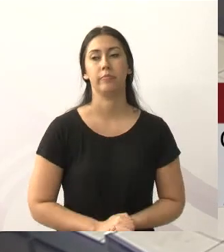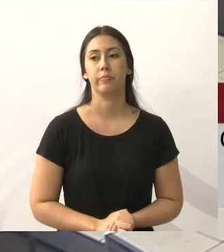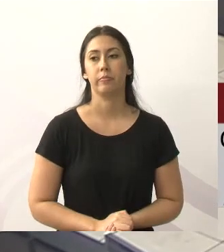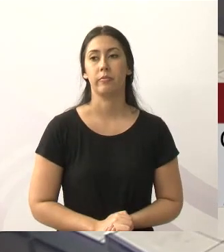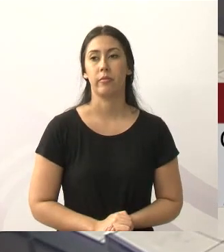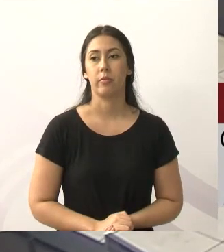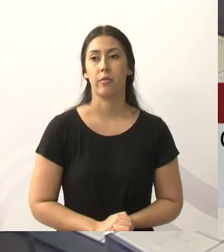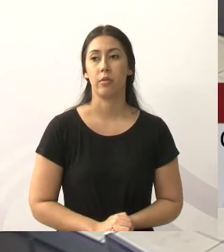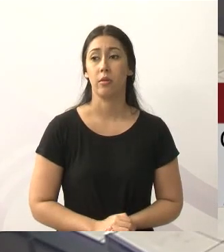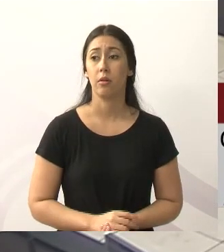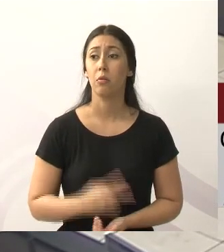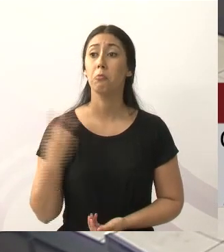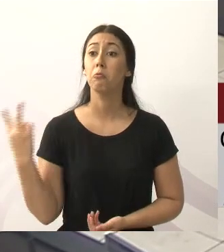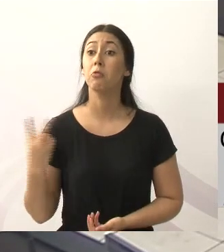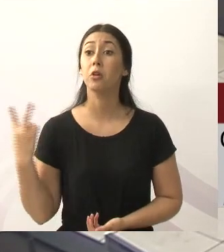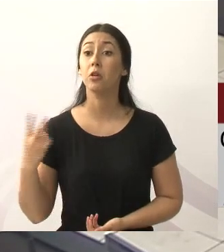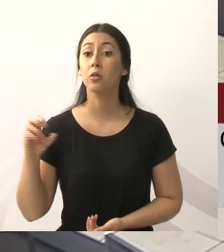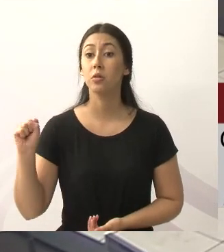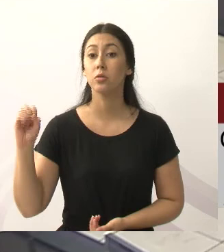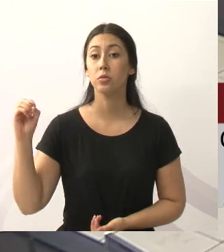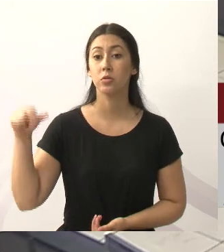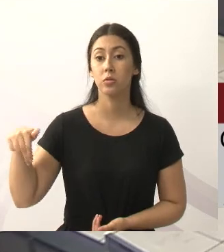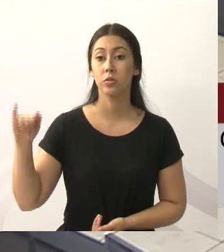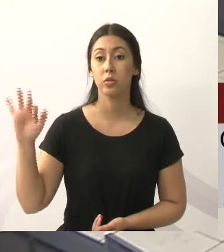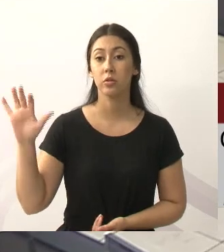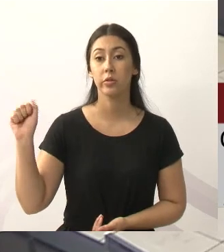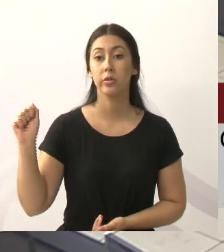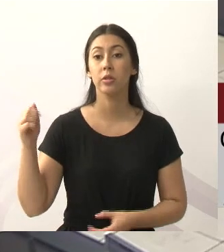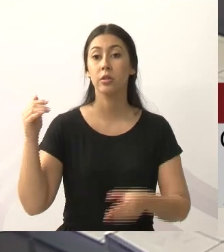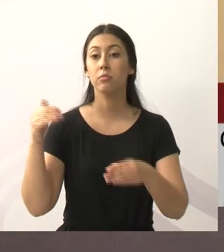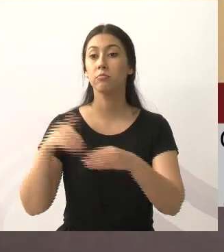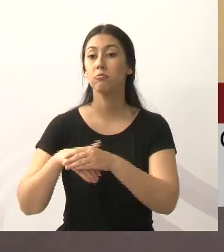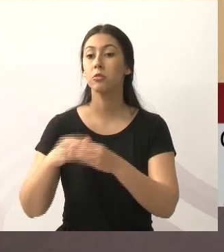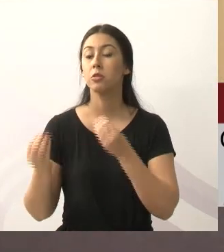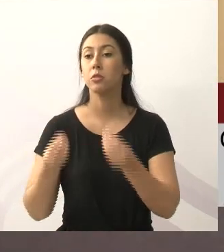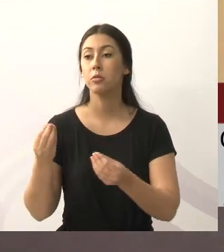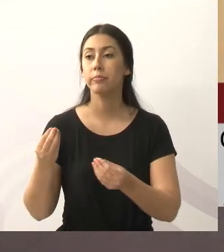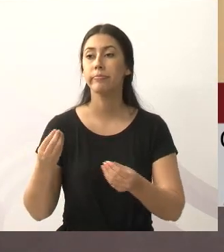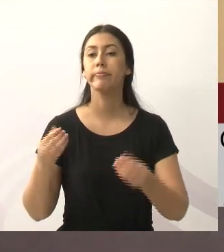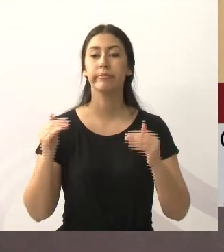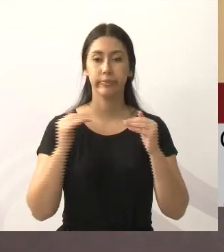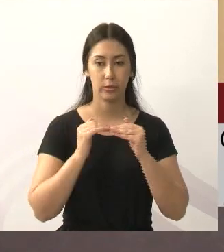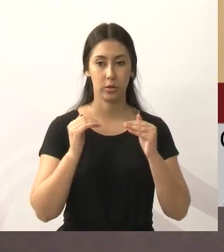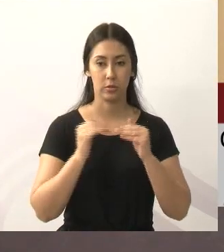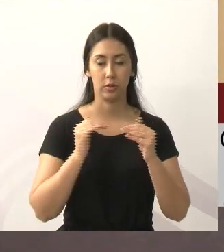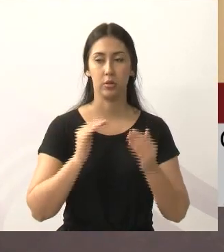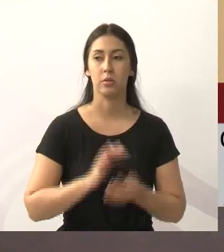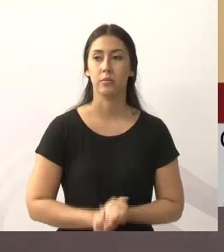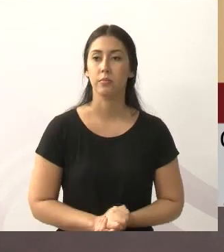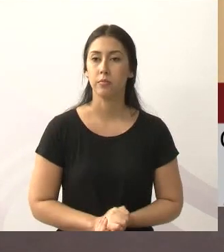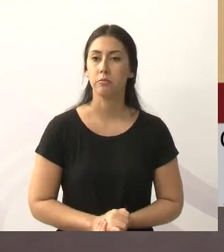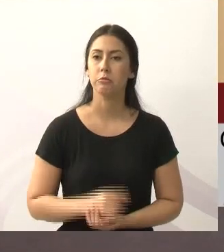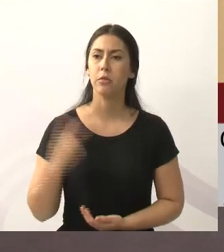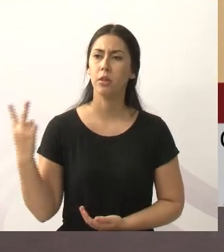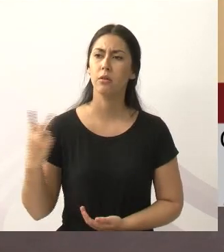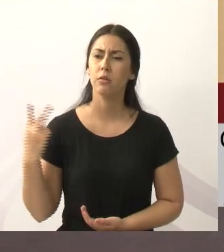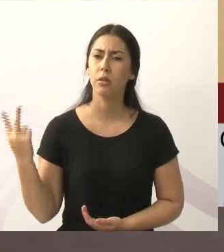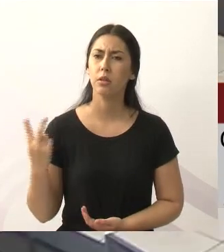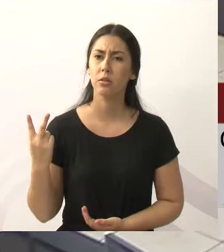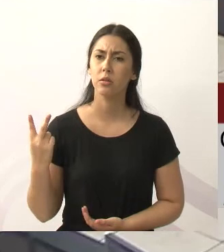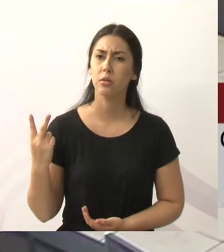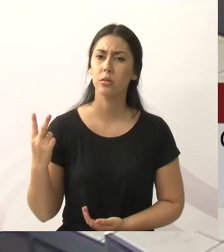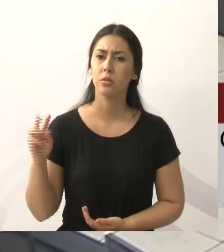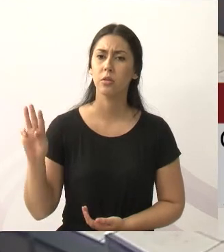Como vota a vereadora Sônia Patas da Amizade? Favorável. Como vota o